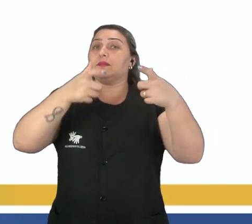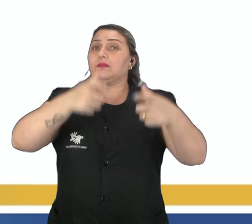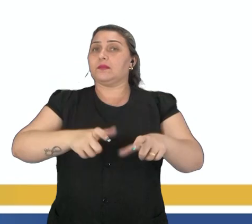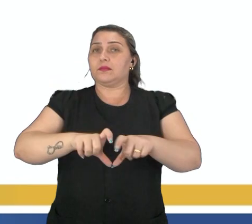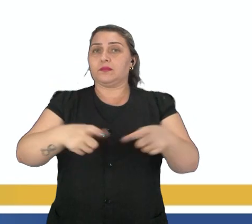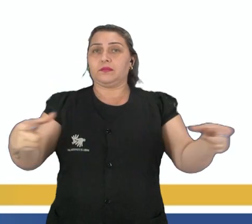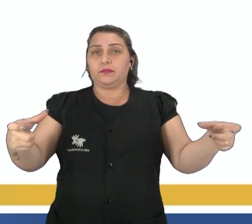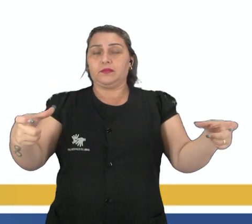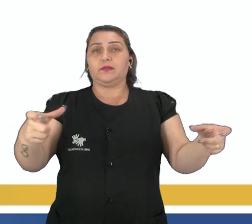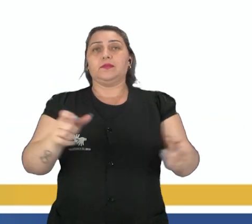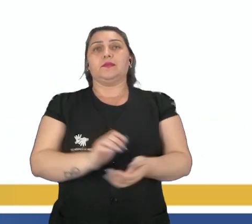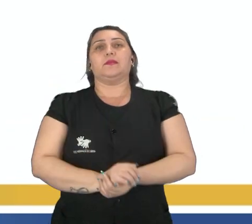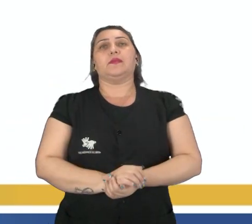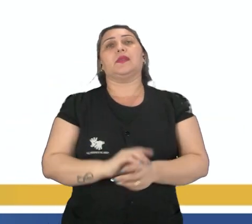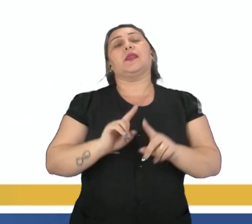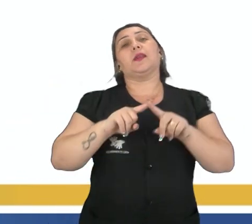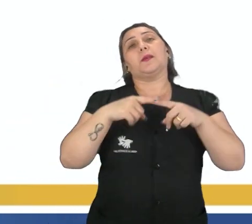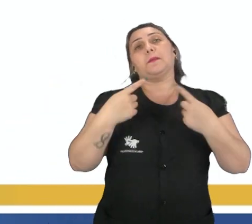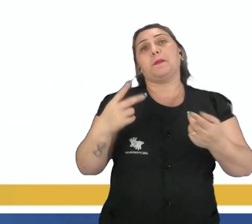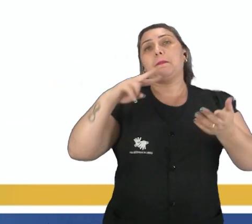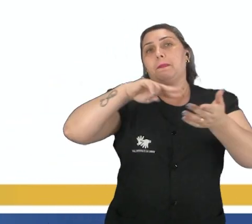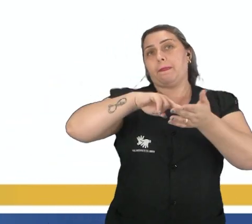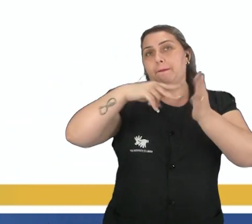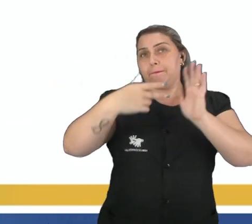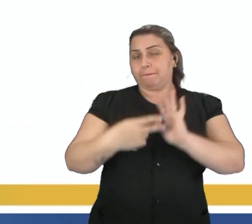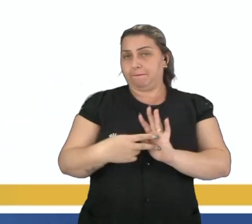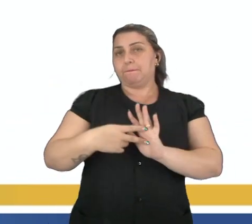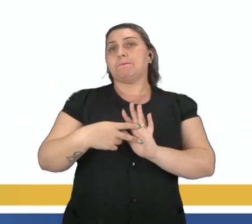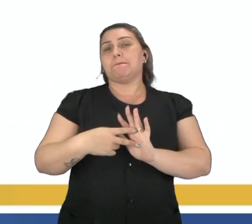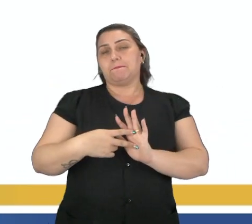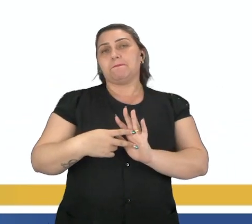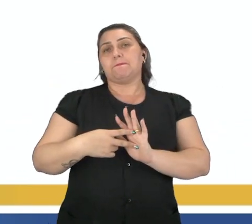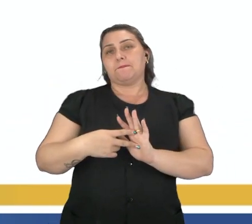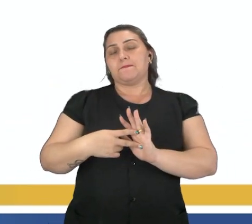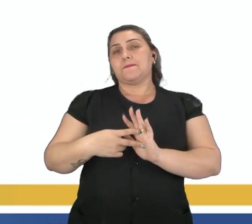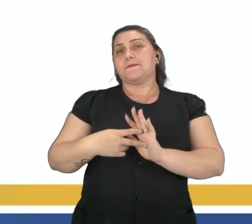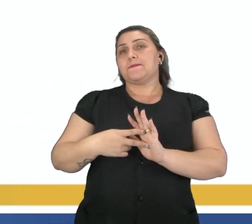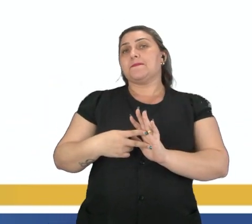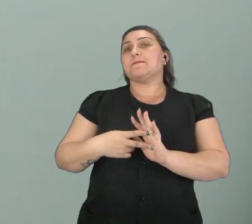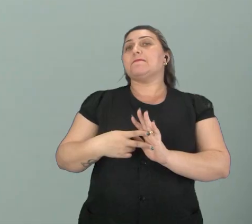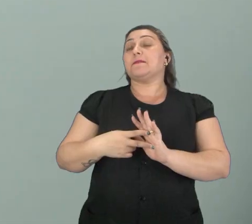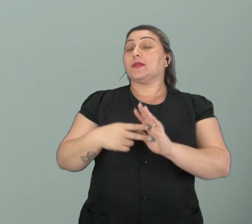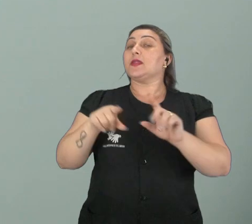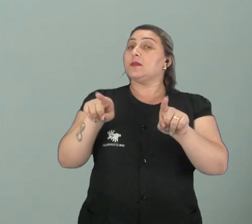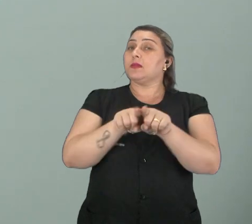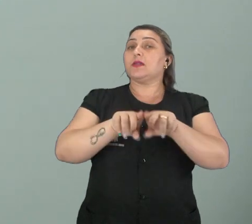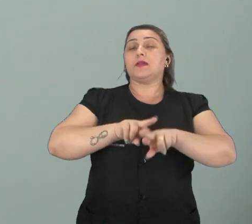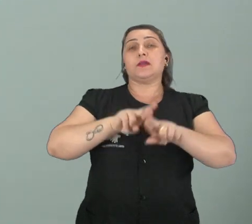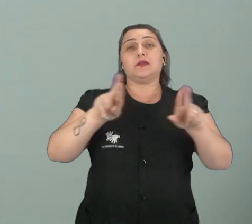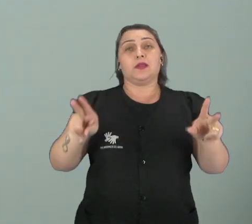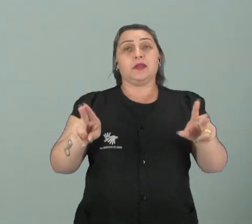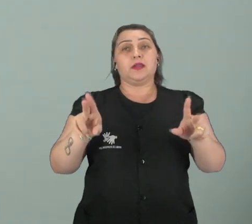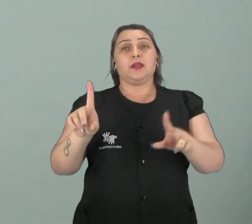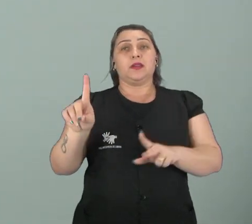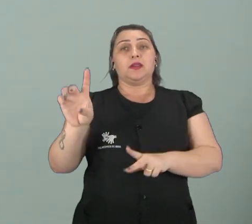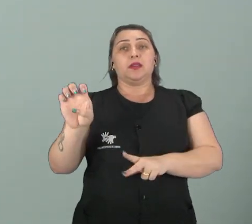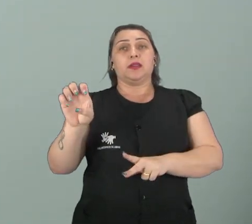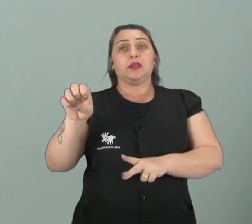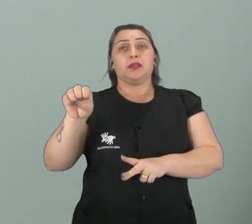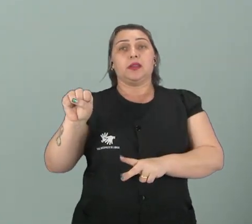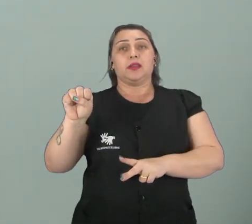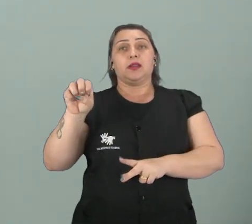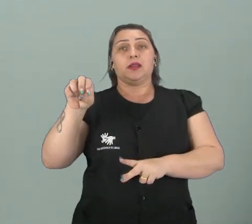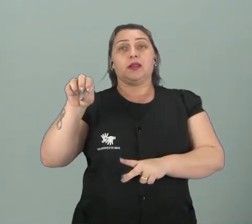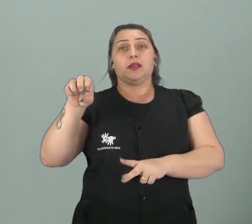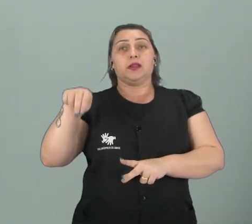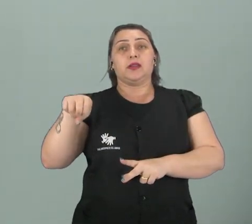espaço maior, mas não significa que ele vai ser mais pesado, que pode ser diferente também, vai ser a sua densidade. A